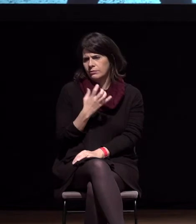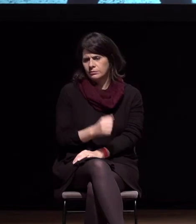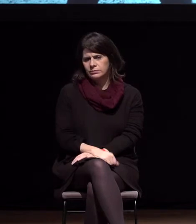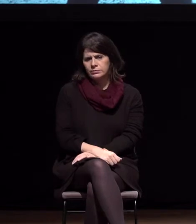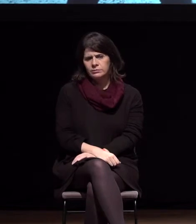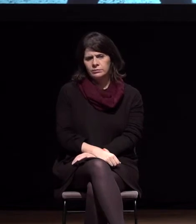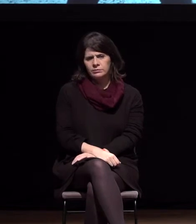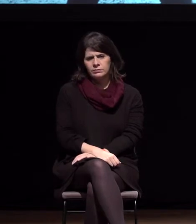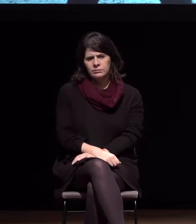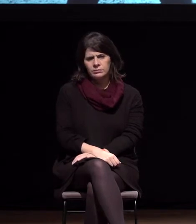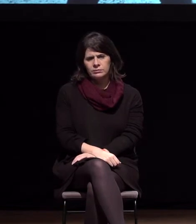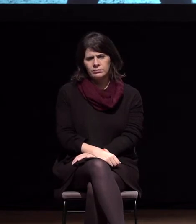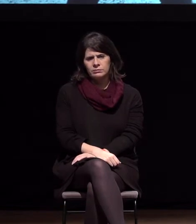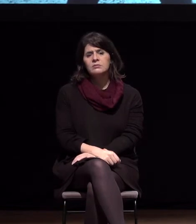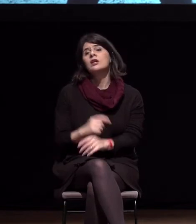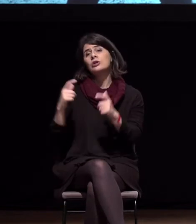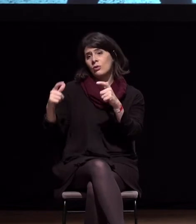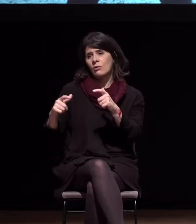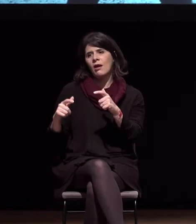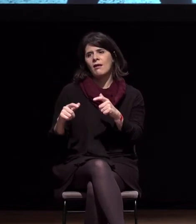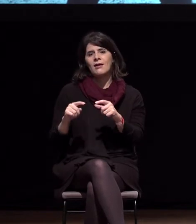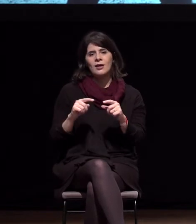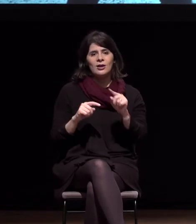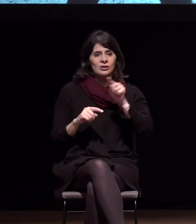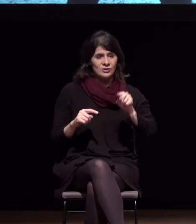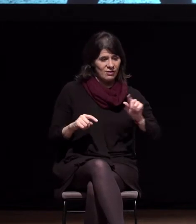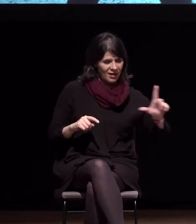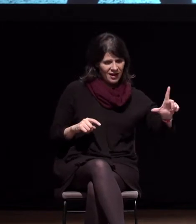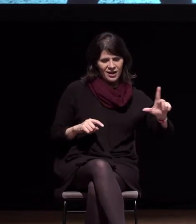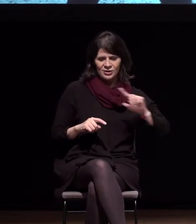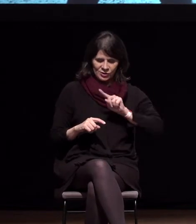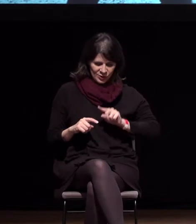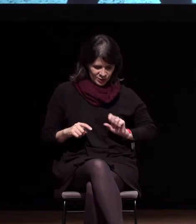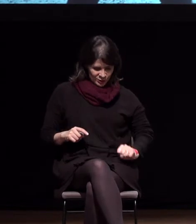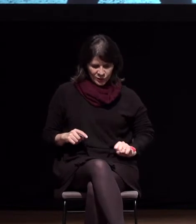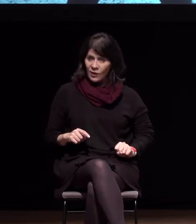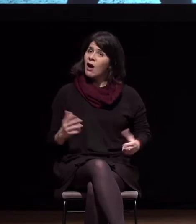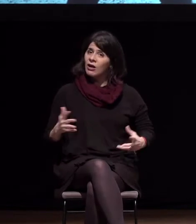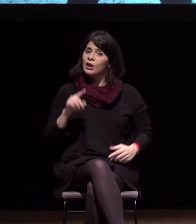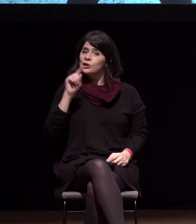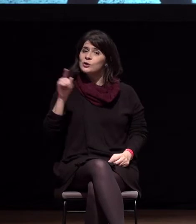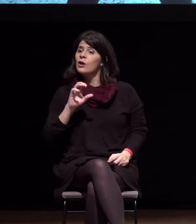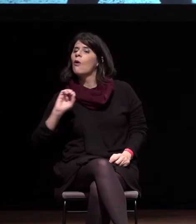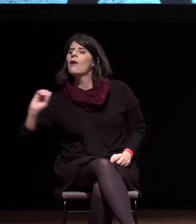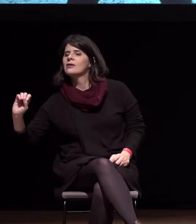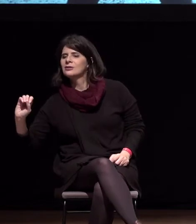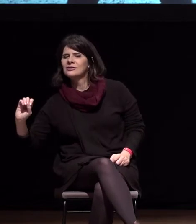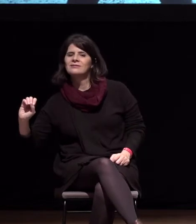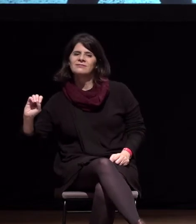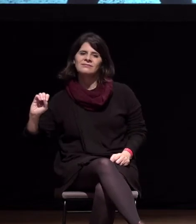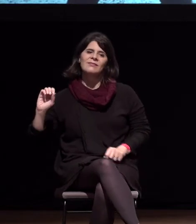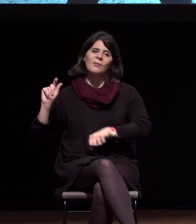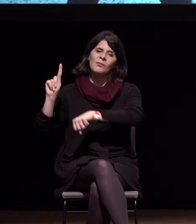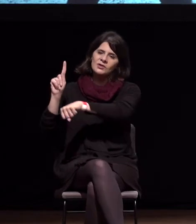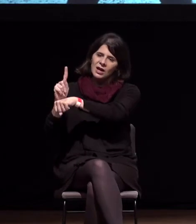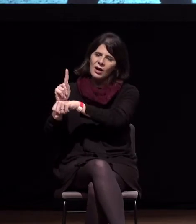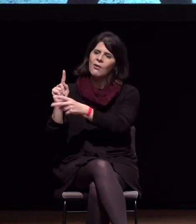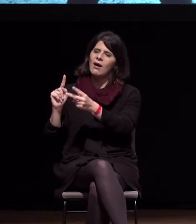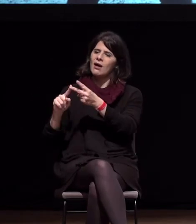para não deixar esquecido esse espaço da Zona Oeste. Fala muito da Zona Sul e esquece de Pirituba, Jaraguá,